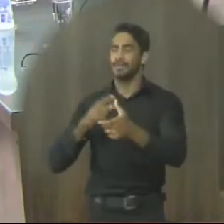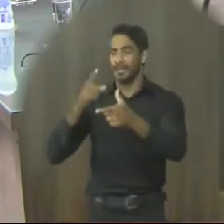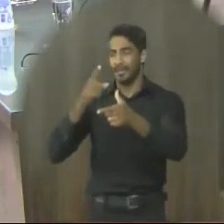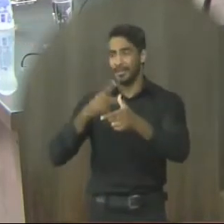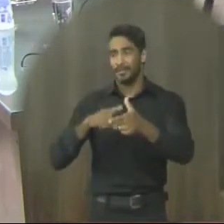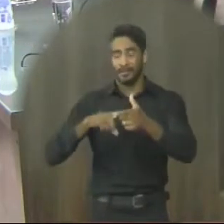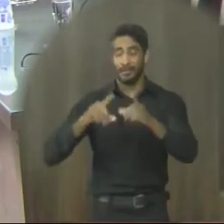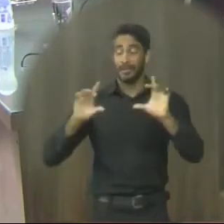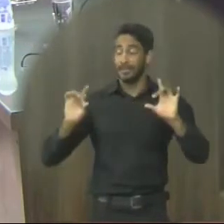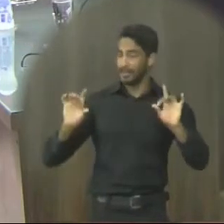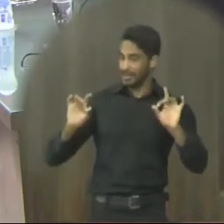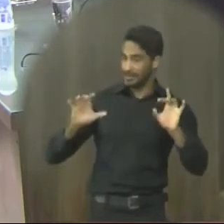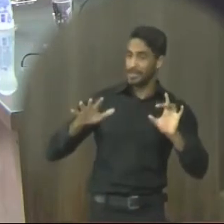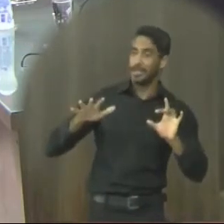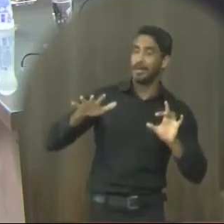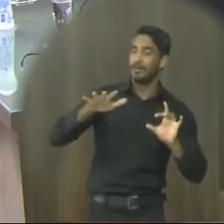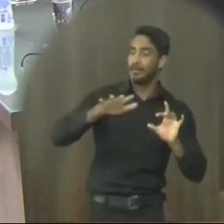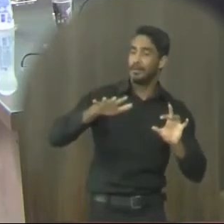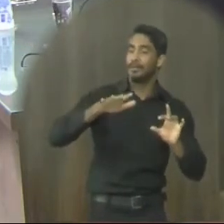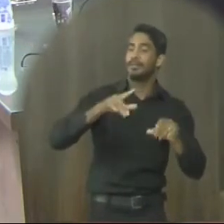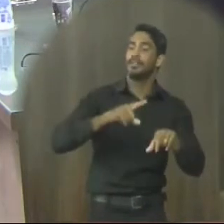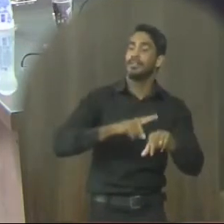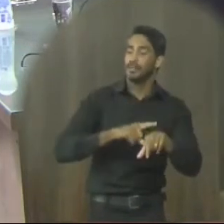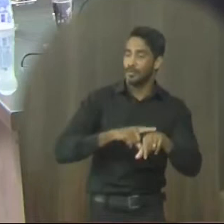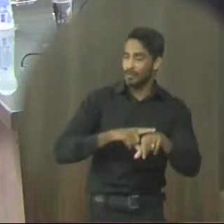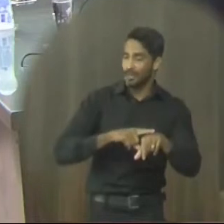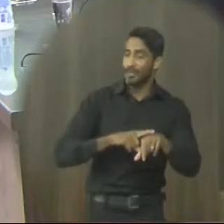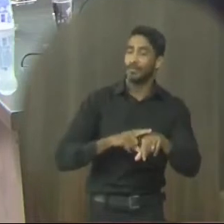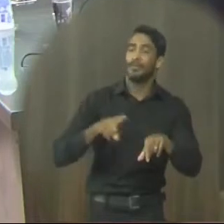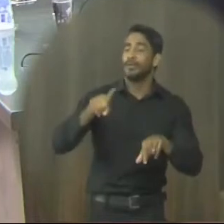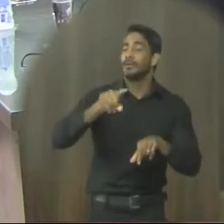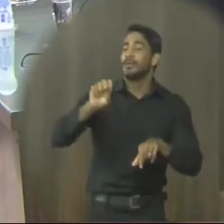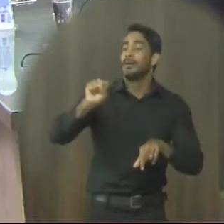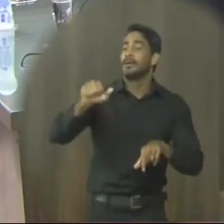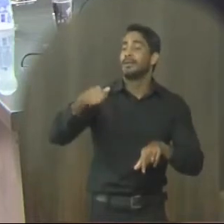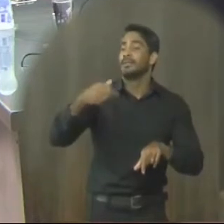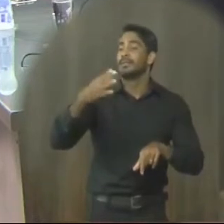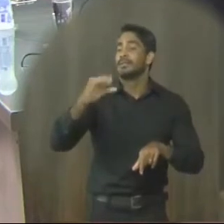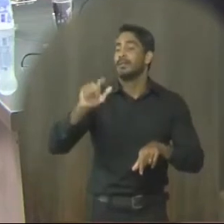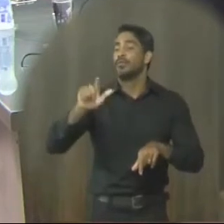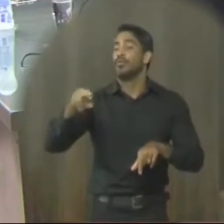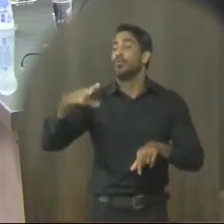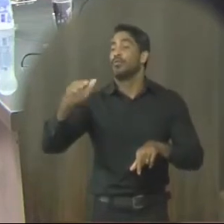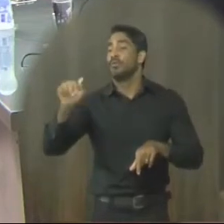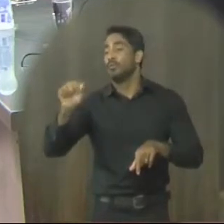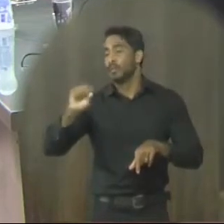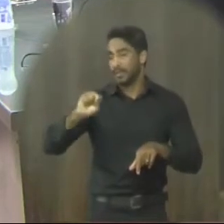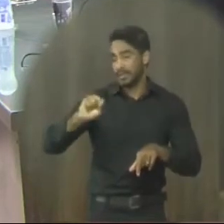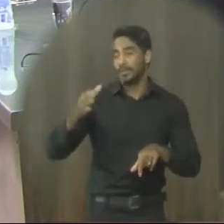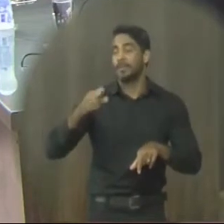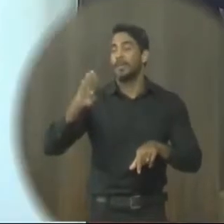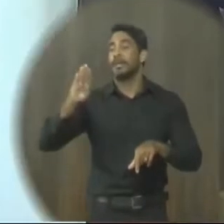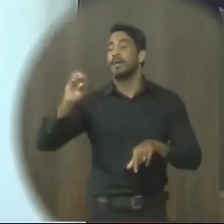em especial aí, nesse momento, para São Lucas e para Boa Vista, dá uma palavra para a nossa população lá.